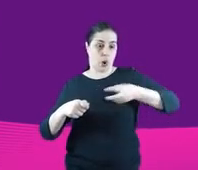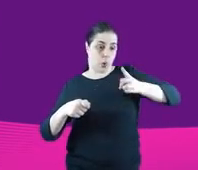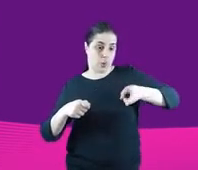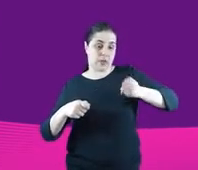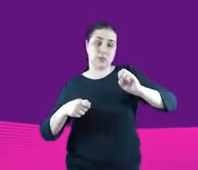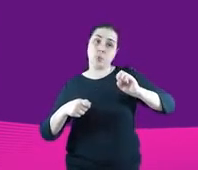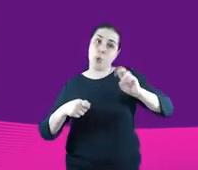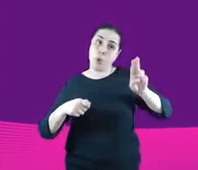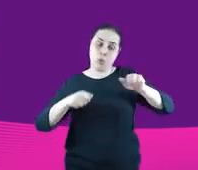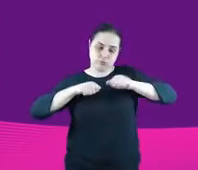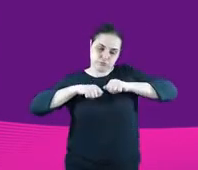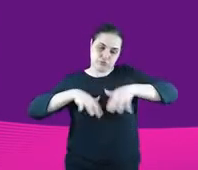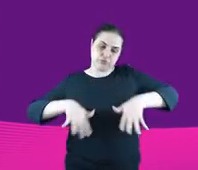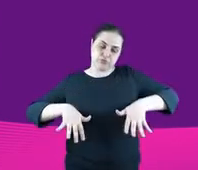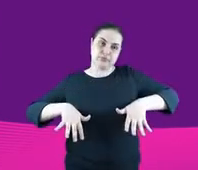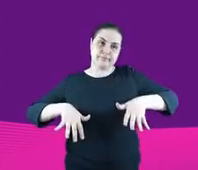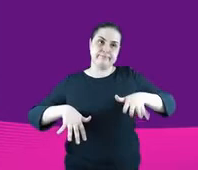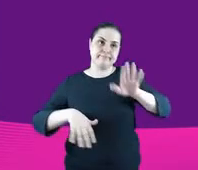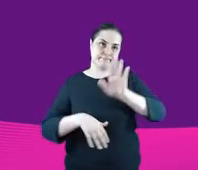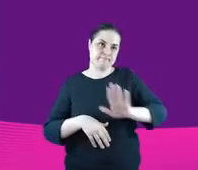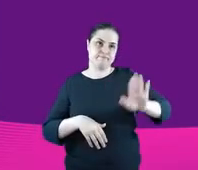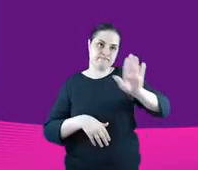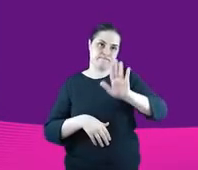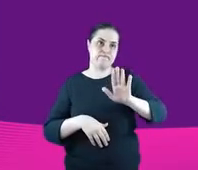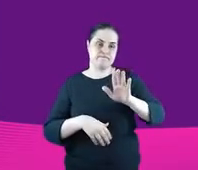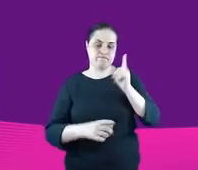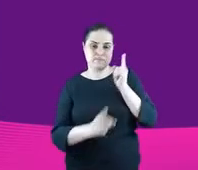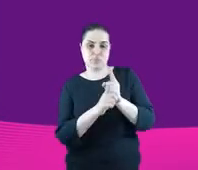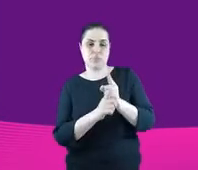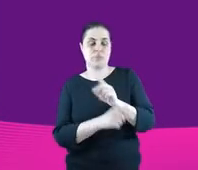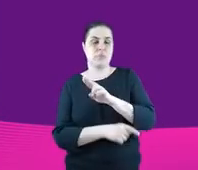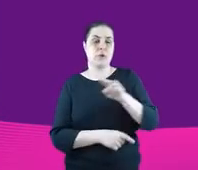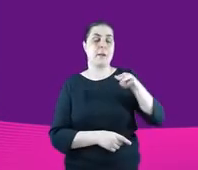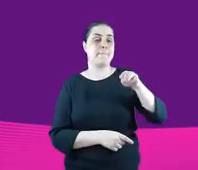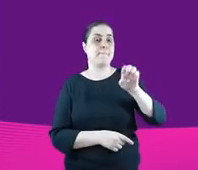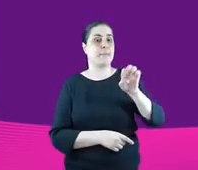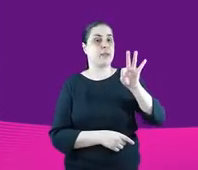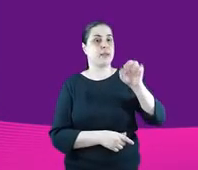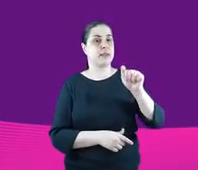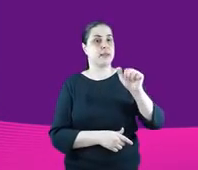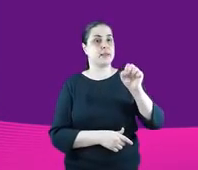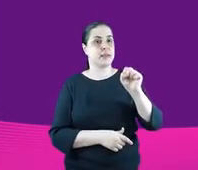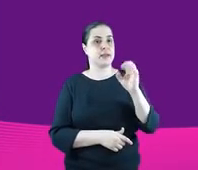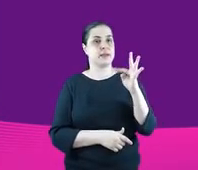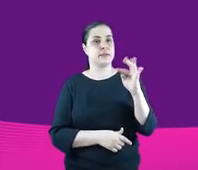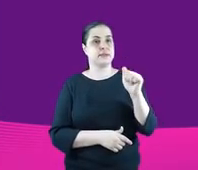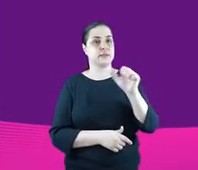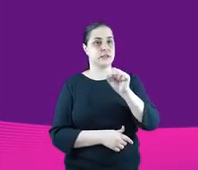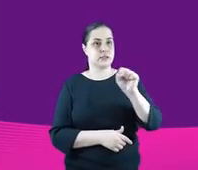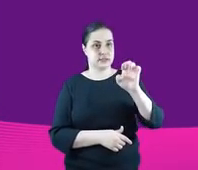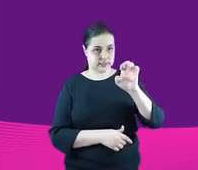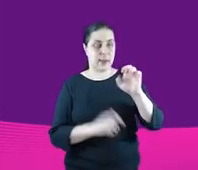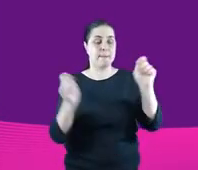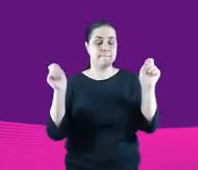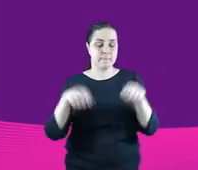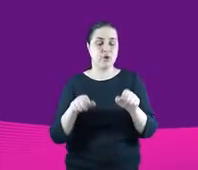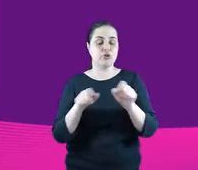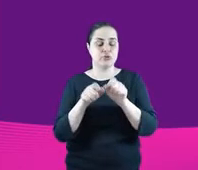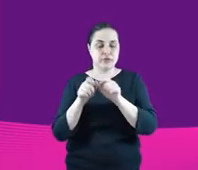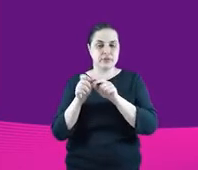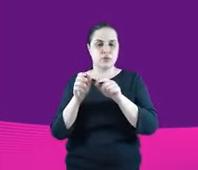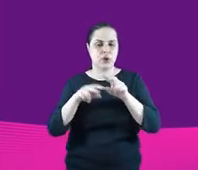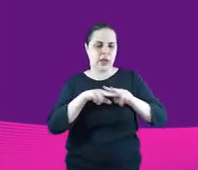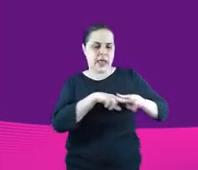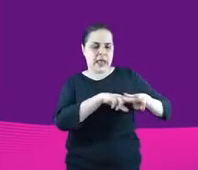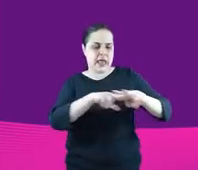melhores métodos para a detecção de metástases. A gente pode fazer uma revisão de sistemas, abordando, então,